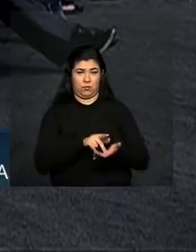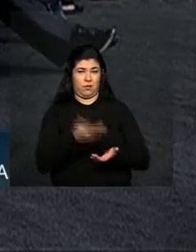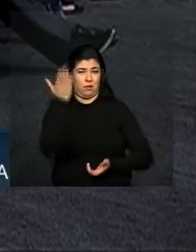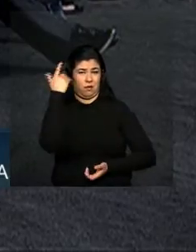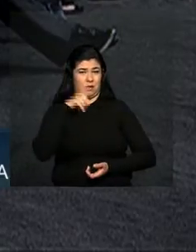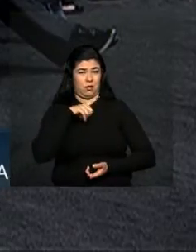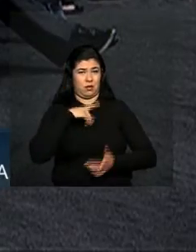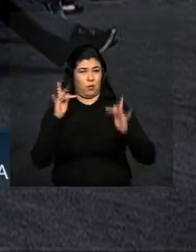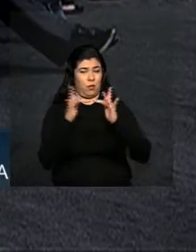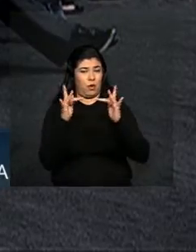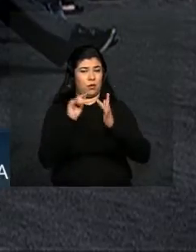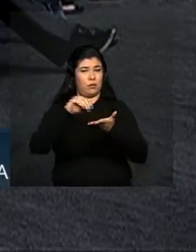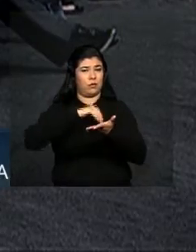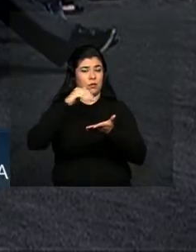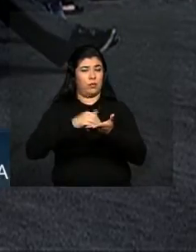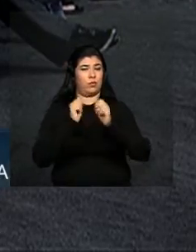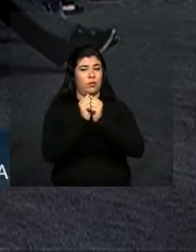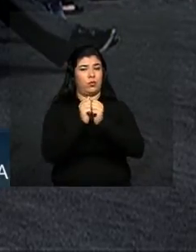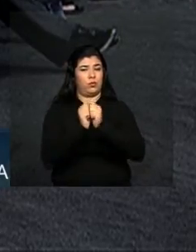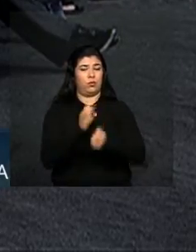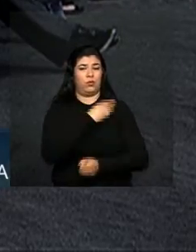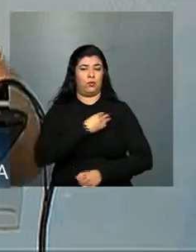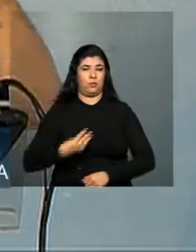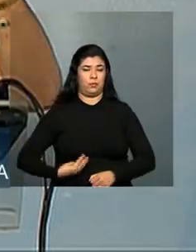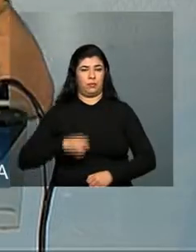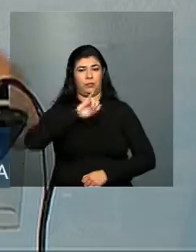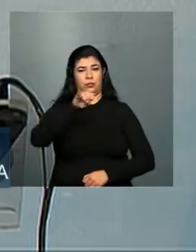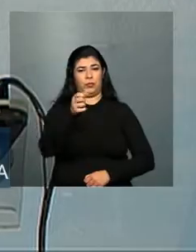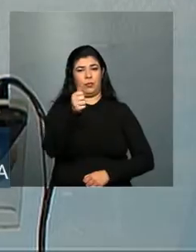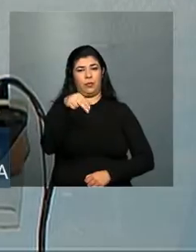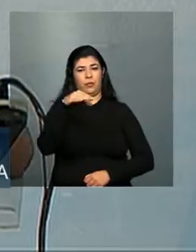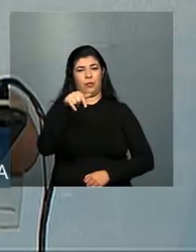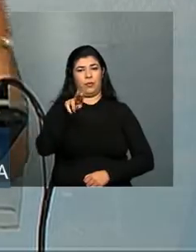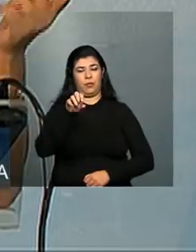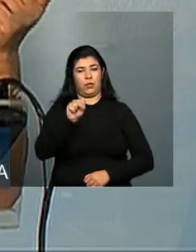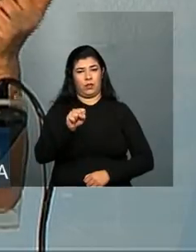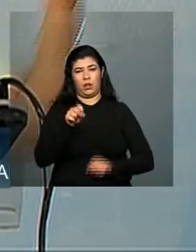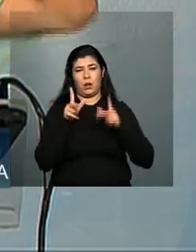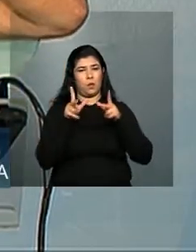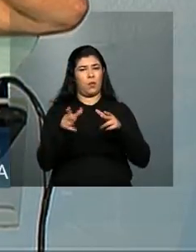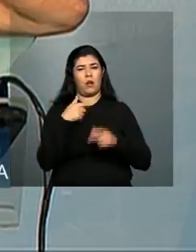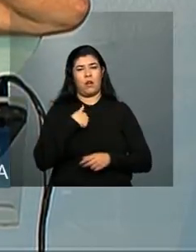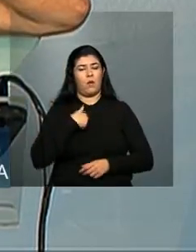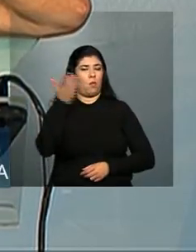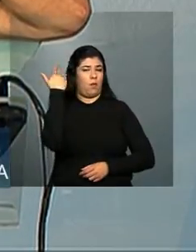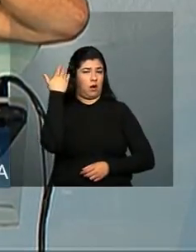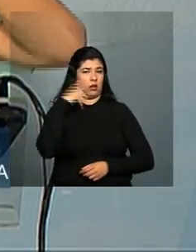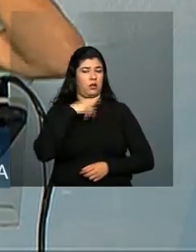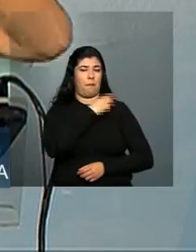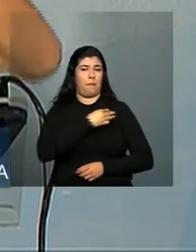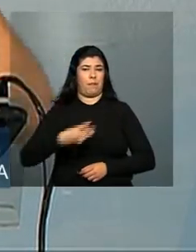desde logo, começou a fazer esse programa. Como foi no meu caso com o Lula. Eu era ministra do